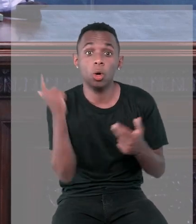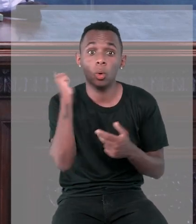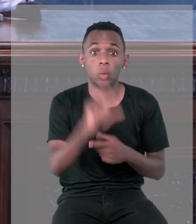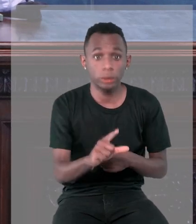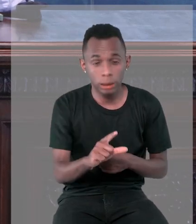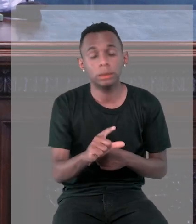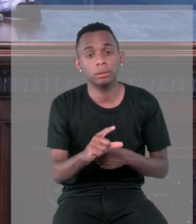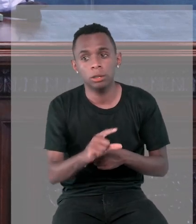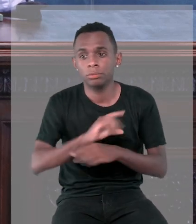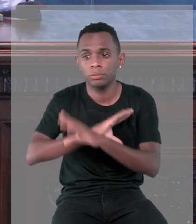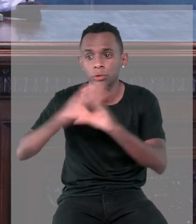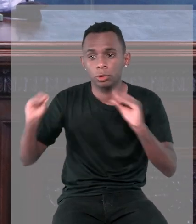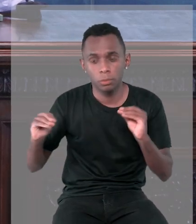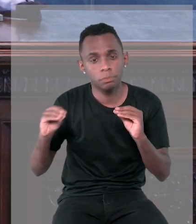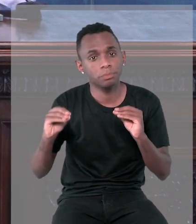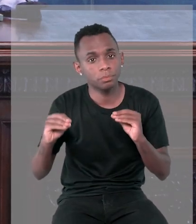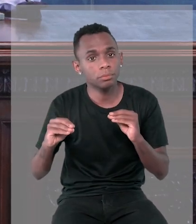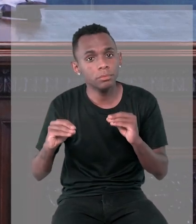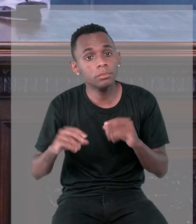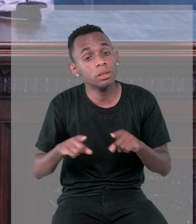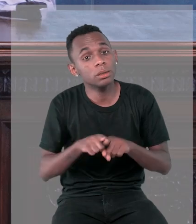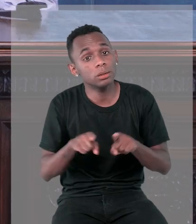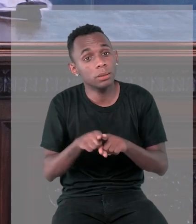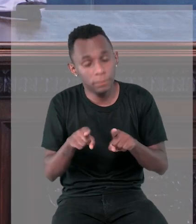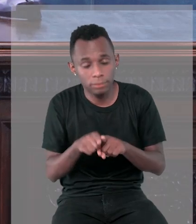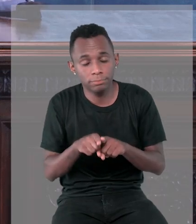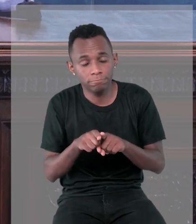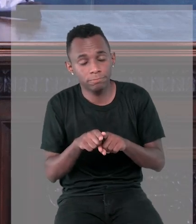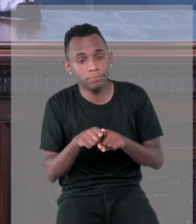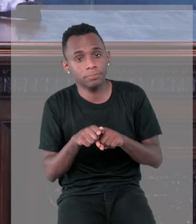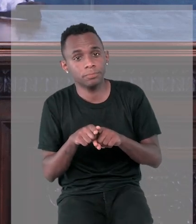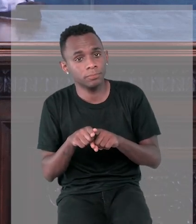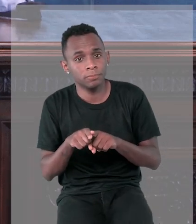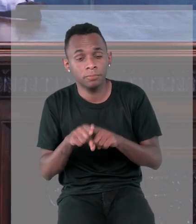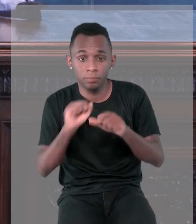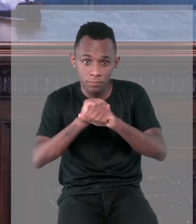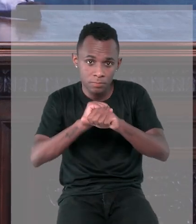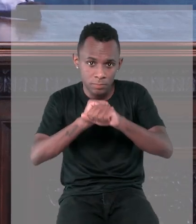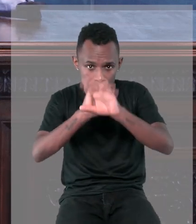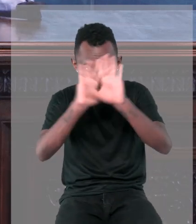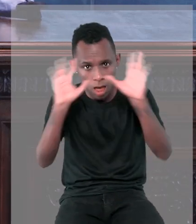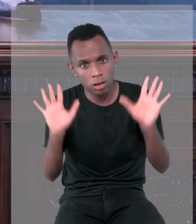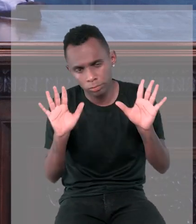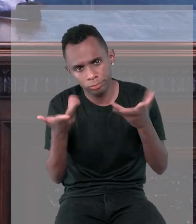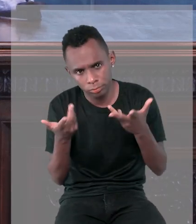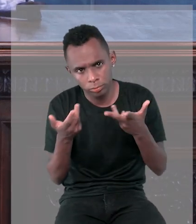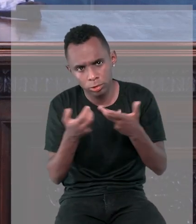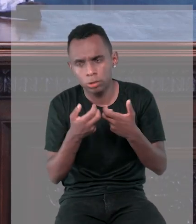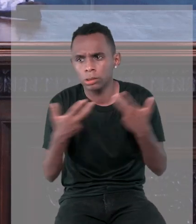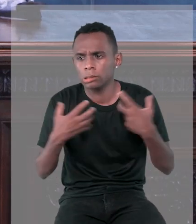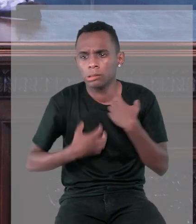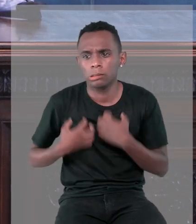consegue fugir. E aí também veio o esclarecimento, que também é uma coisa que estava